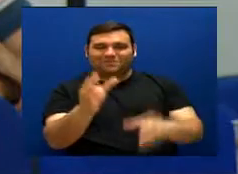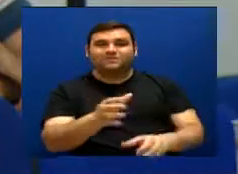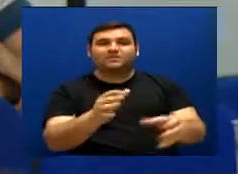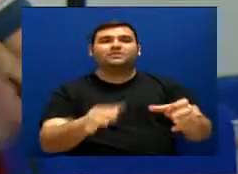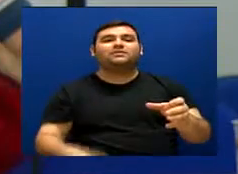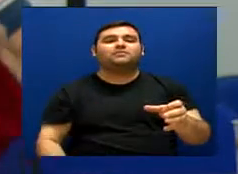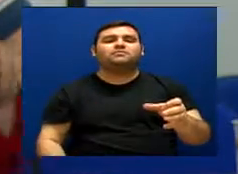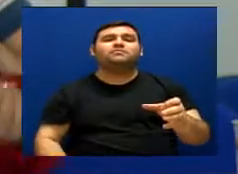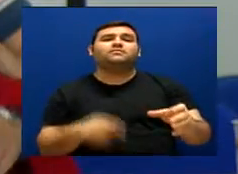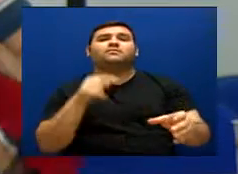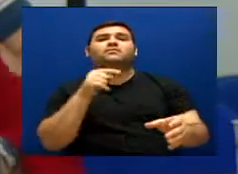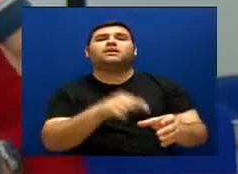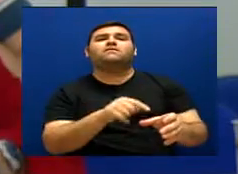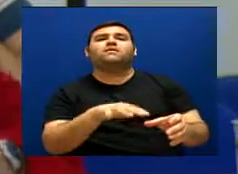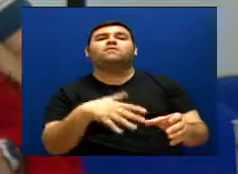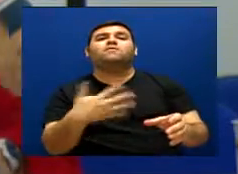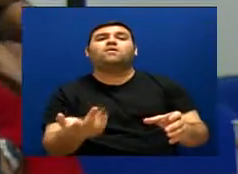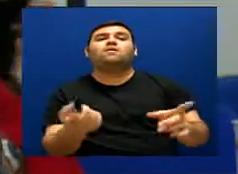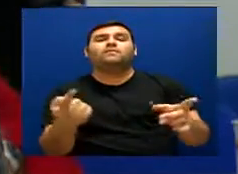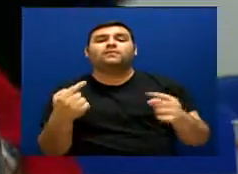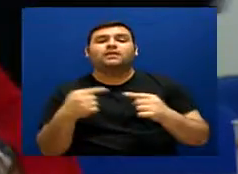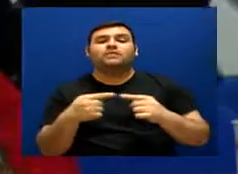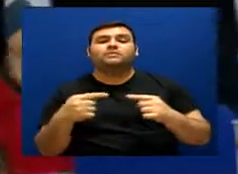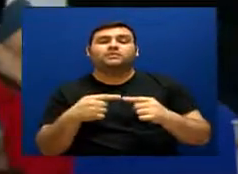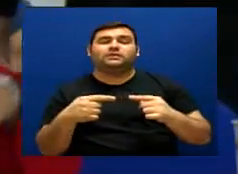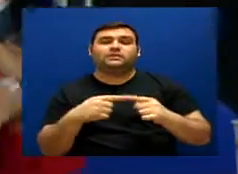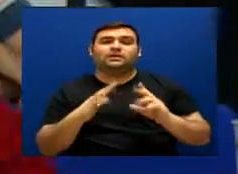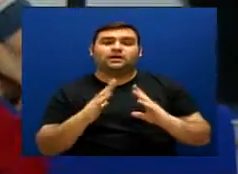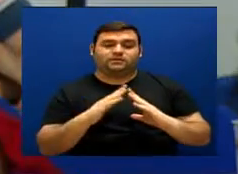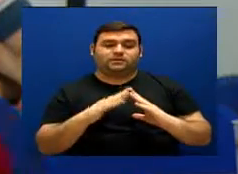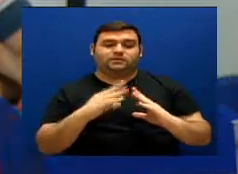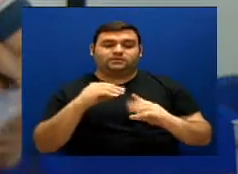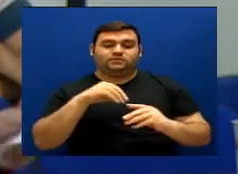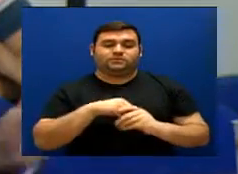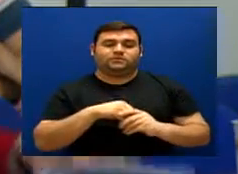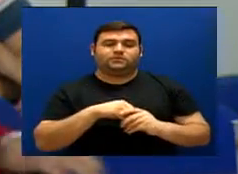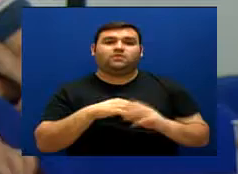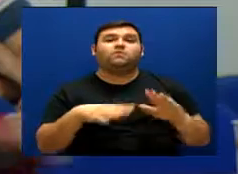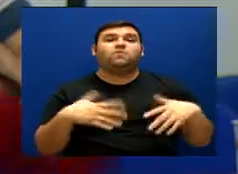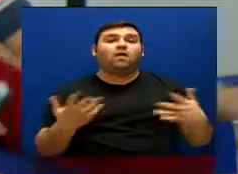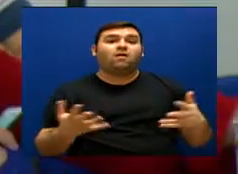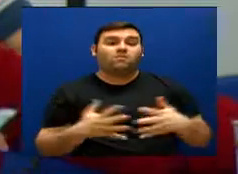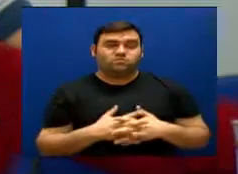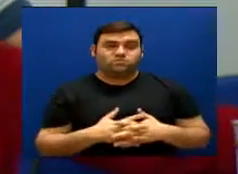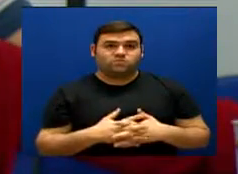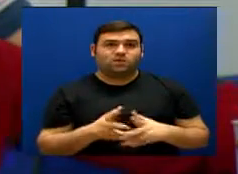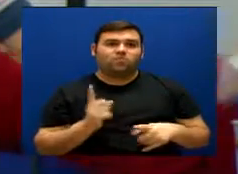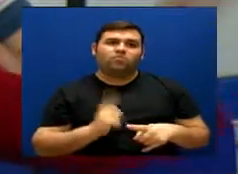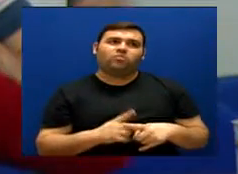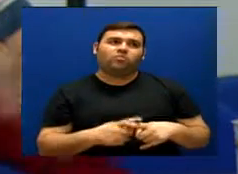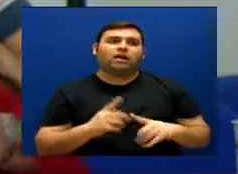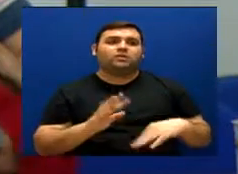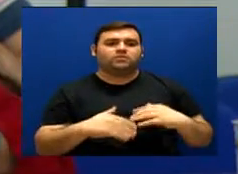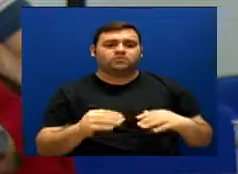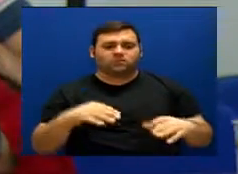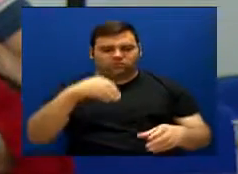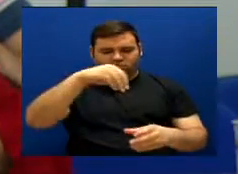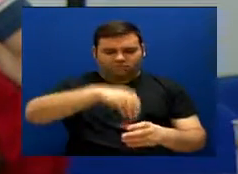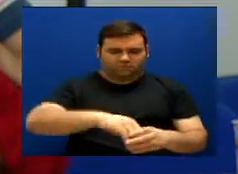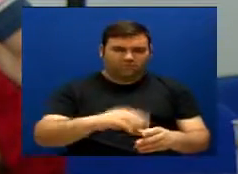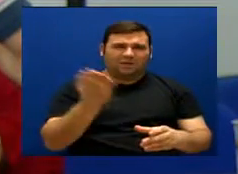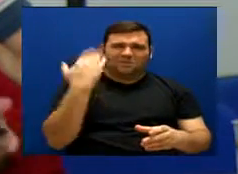pergunte qual é a árvore adequada para plantar na sua calçada, para evitar o que